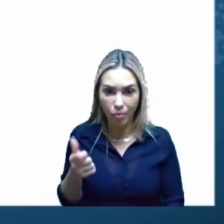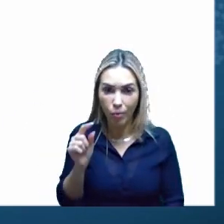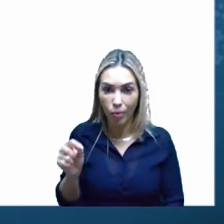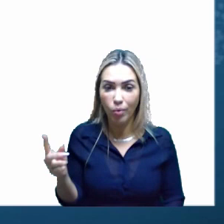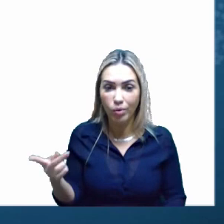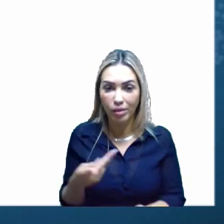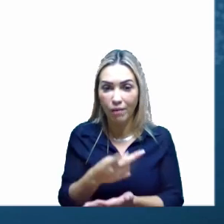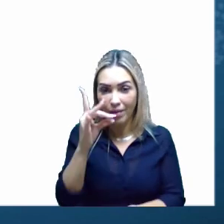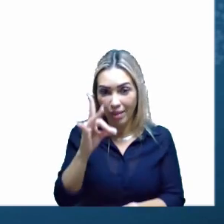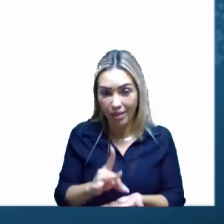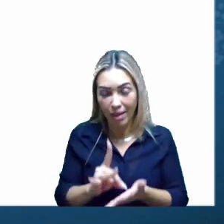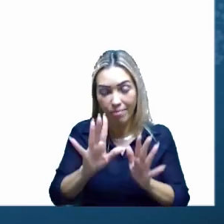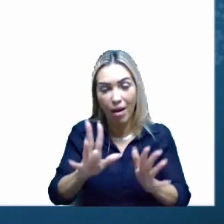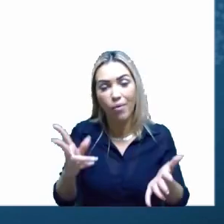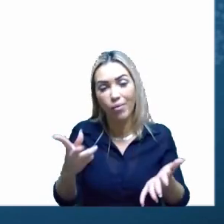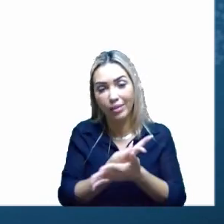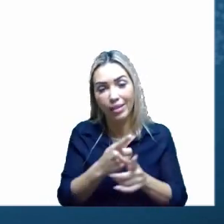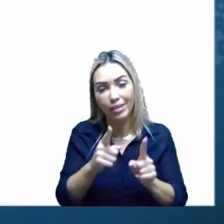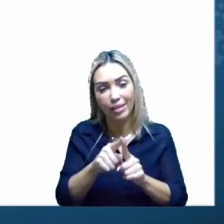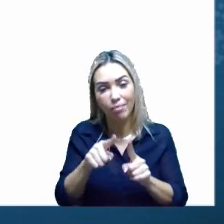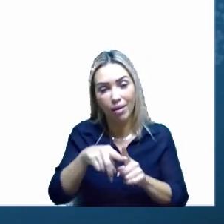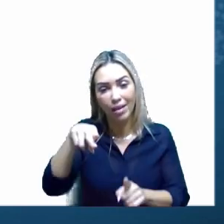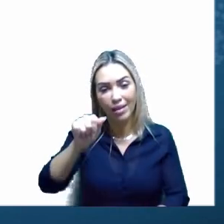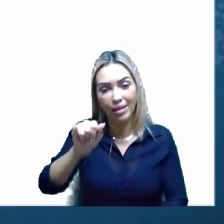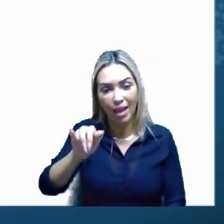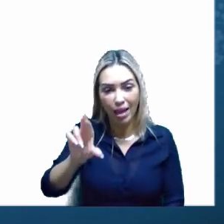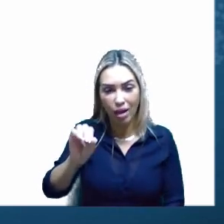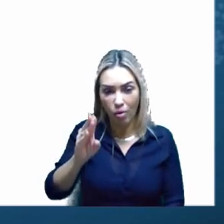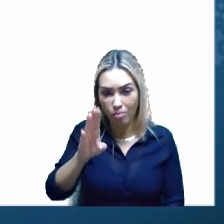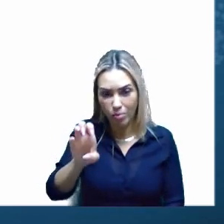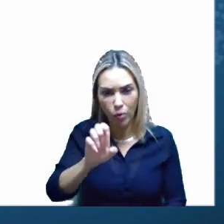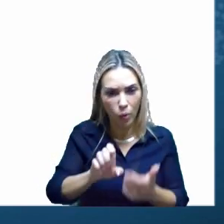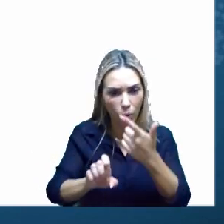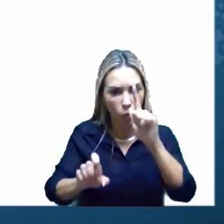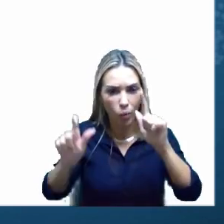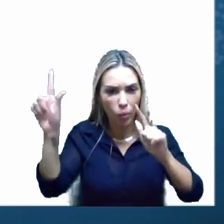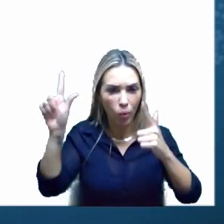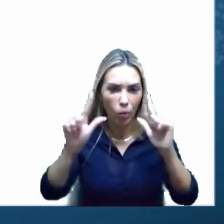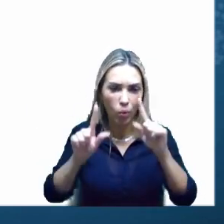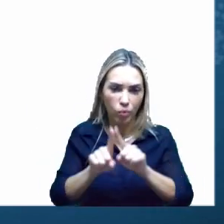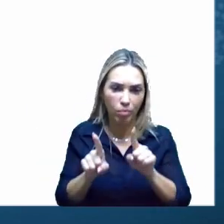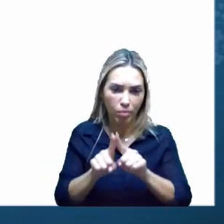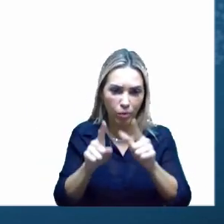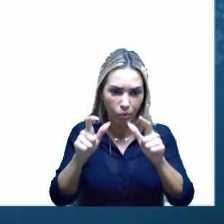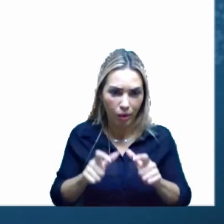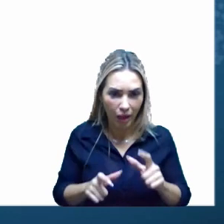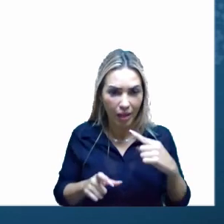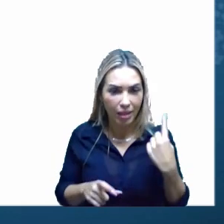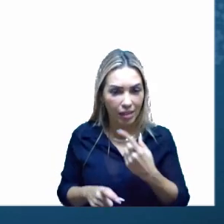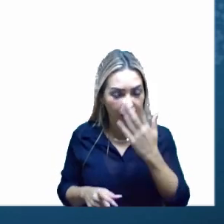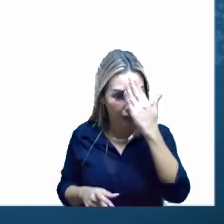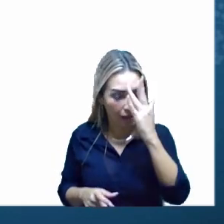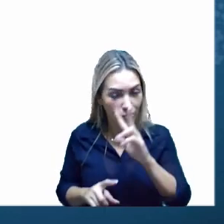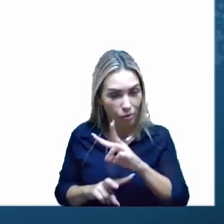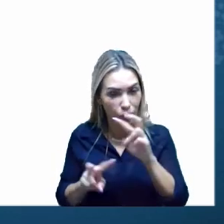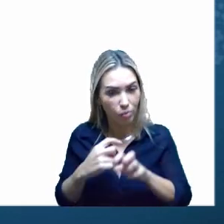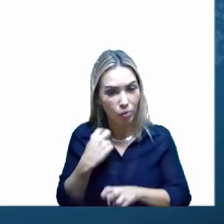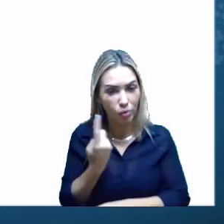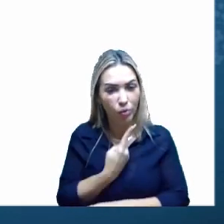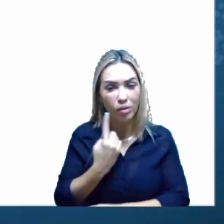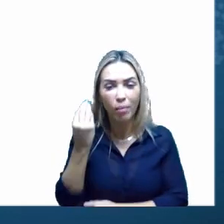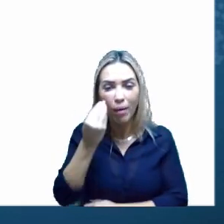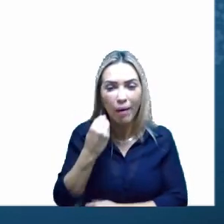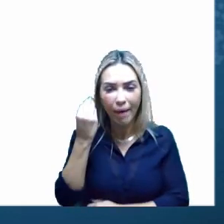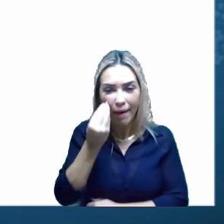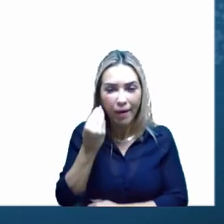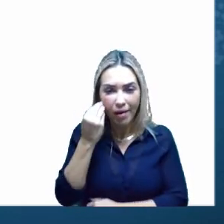de fato, mas isso também acontece com Nairobi e outras cidades também. E a gente sabe sobre nossa experiência passando algum